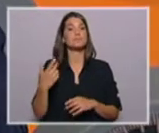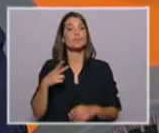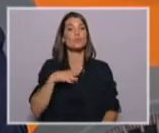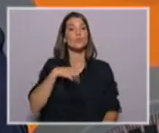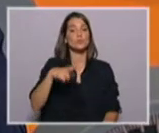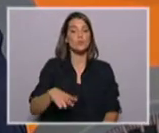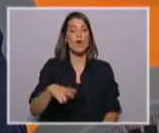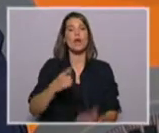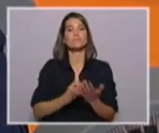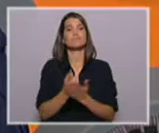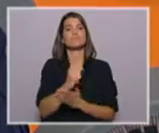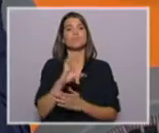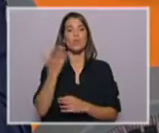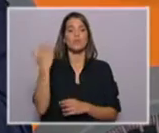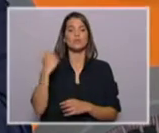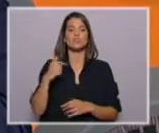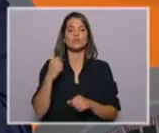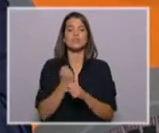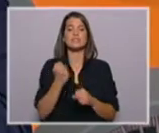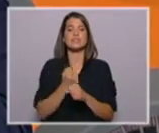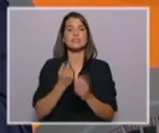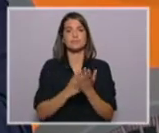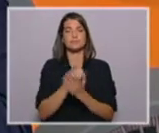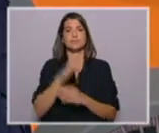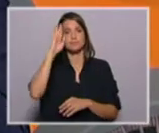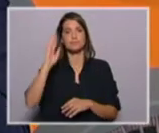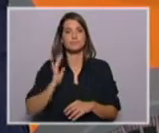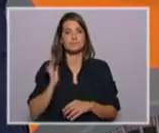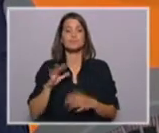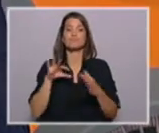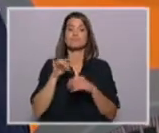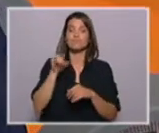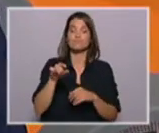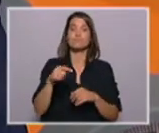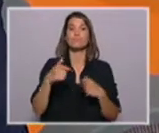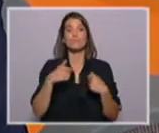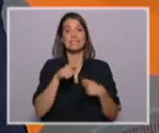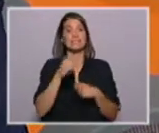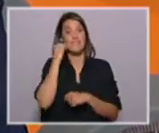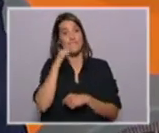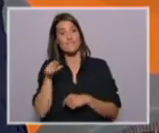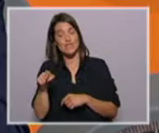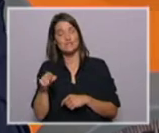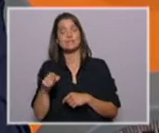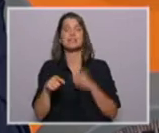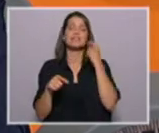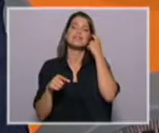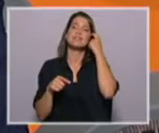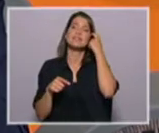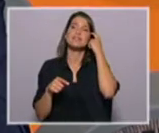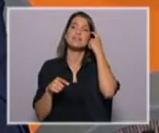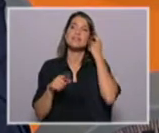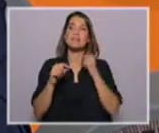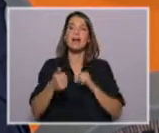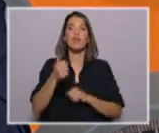e a Cartografia, quando eu estava nos Serviços Cartográficos do Exército, e a propósito disso relacionei esse filme, que até